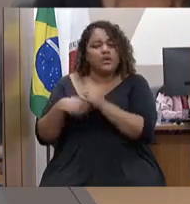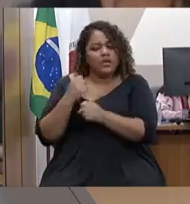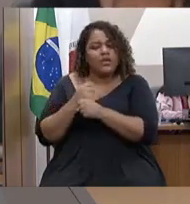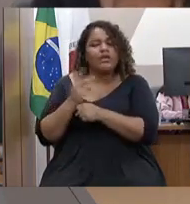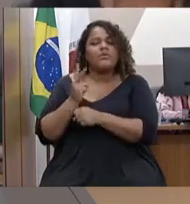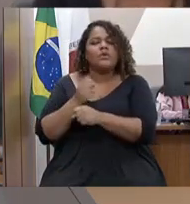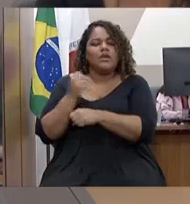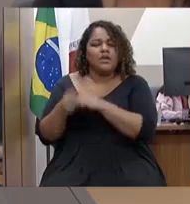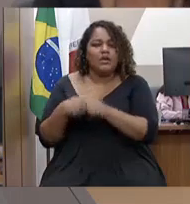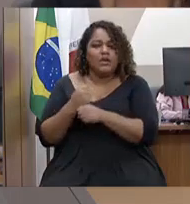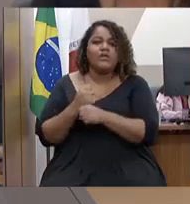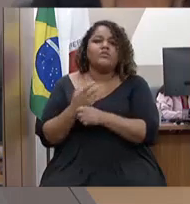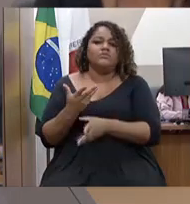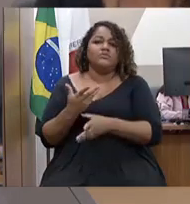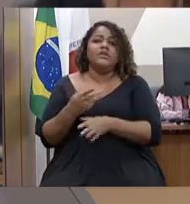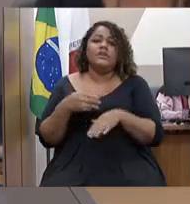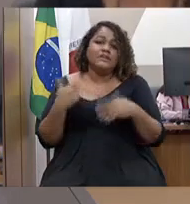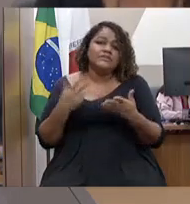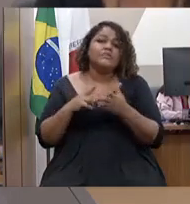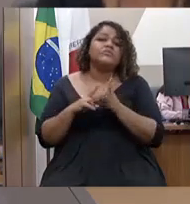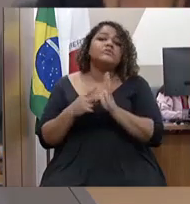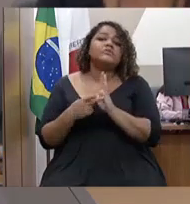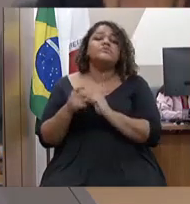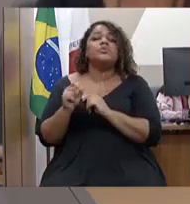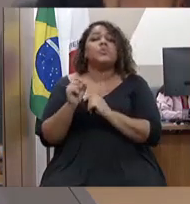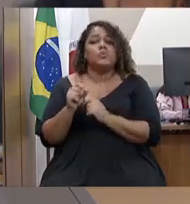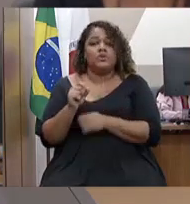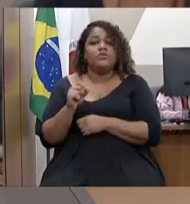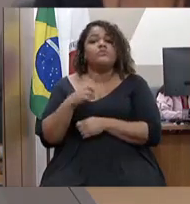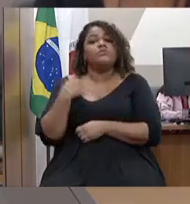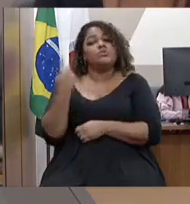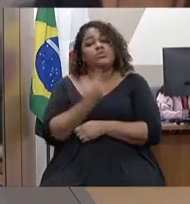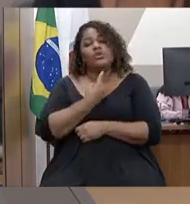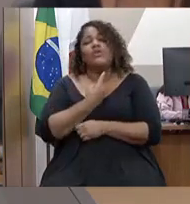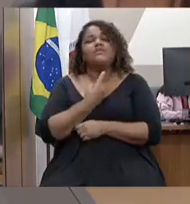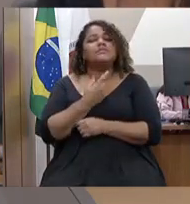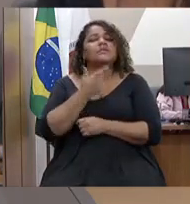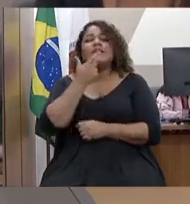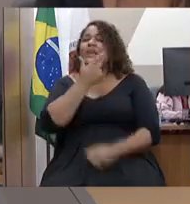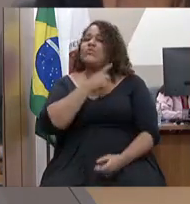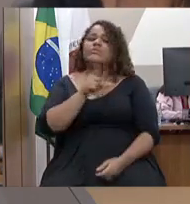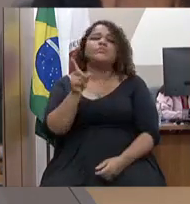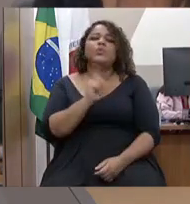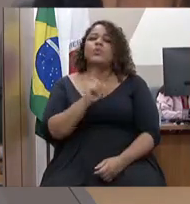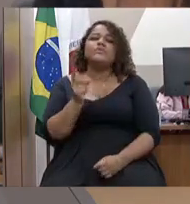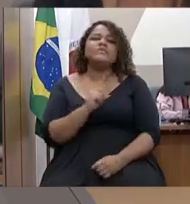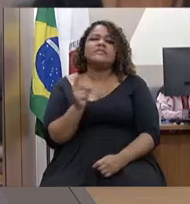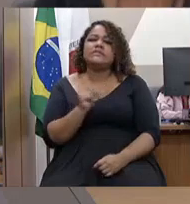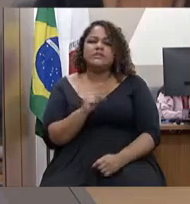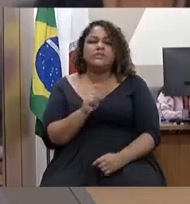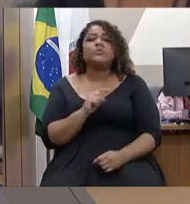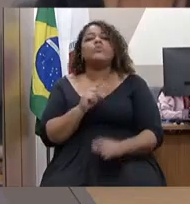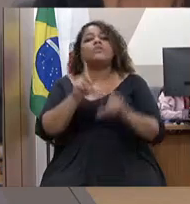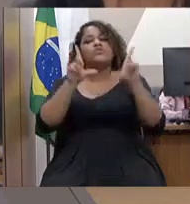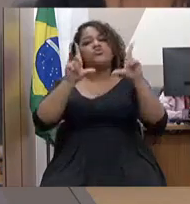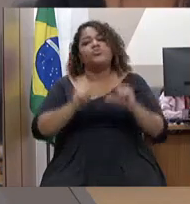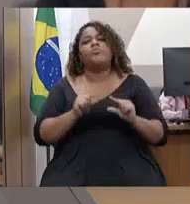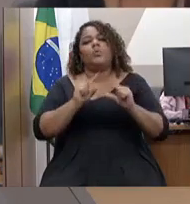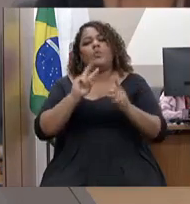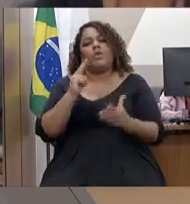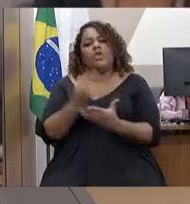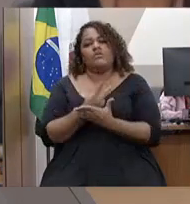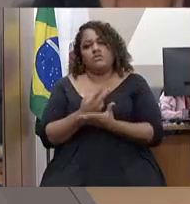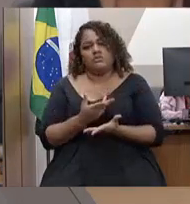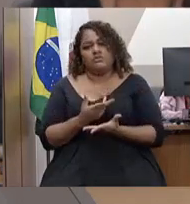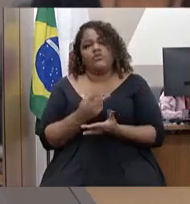sendo realmente produtivo na tarefa de reduzir esses acidentes a gente continua